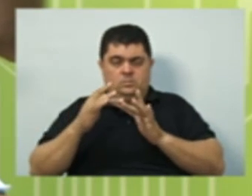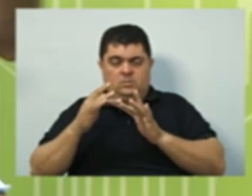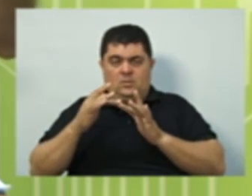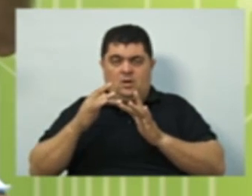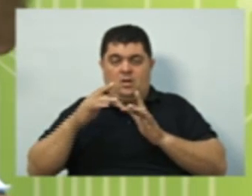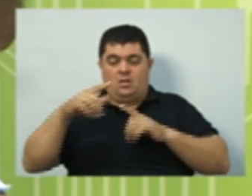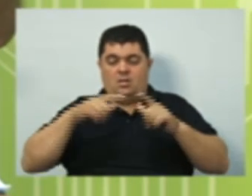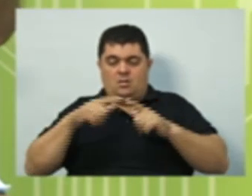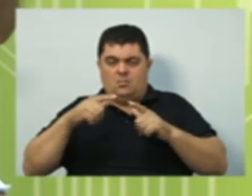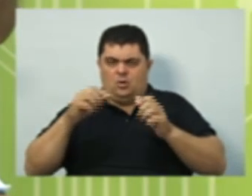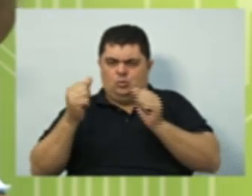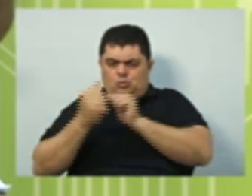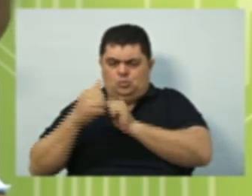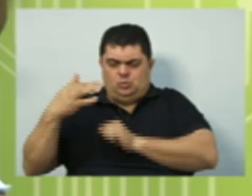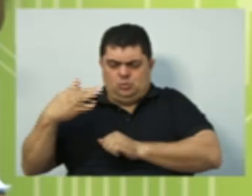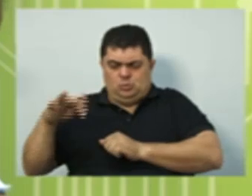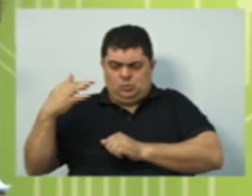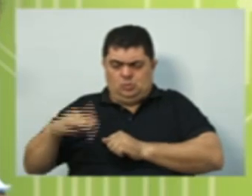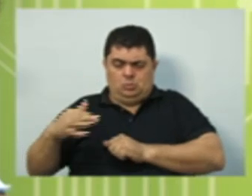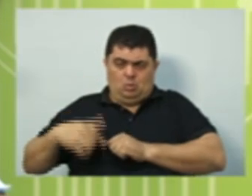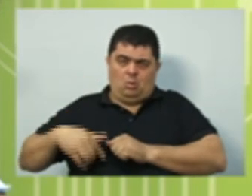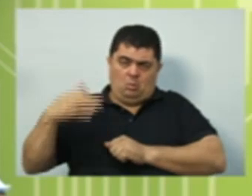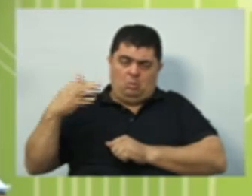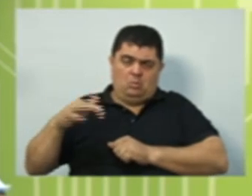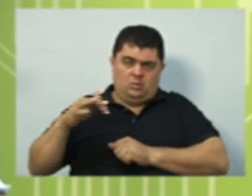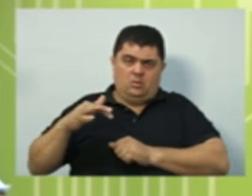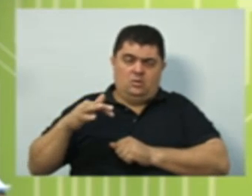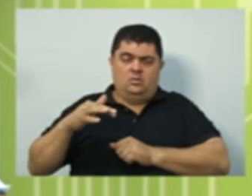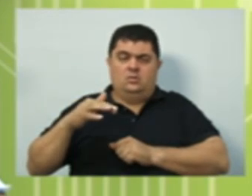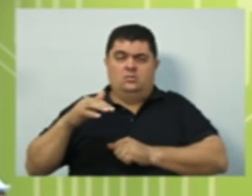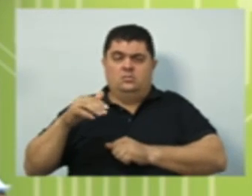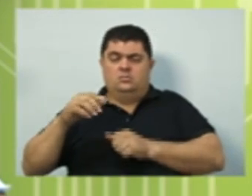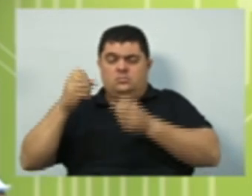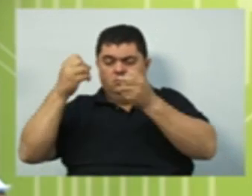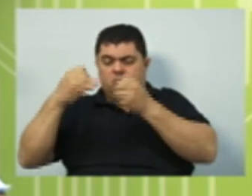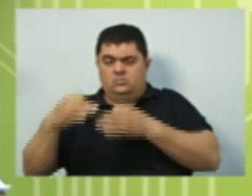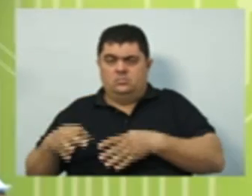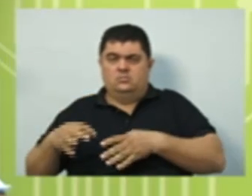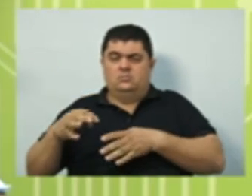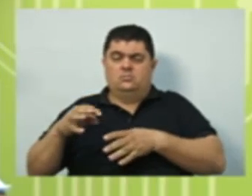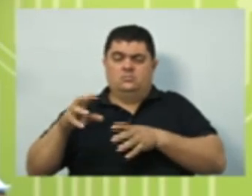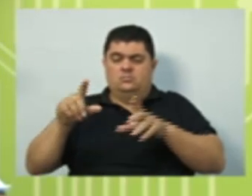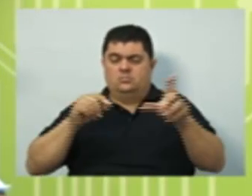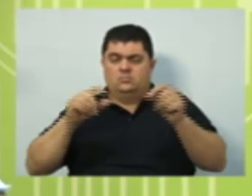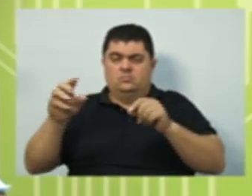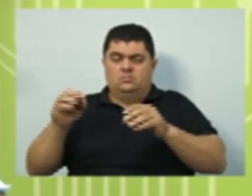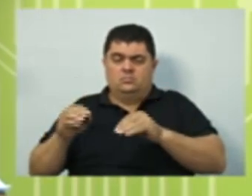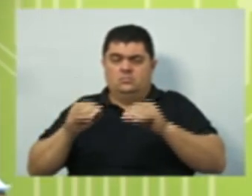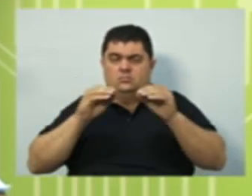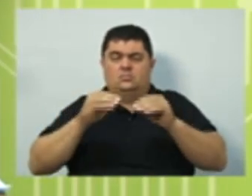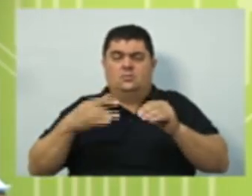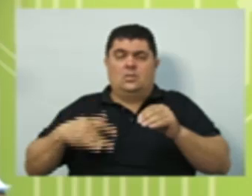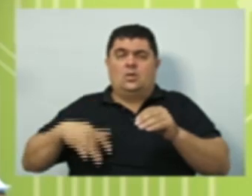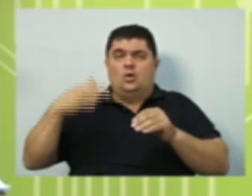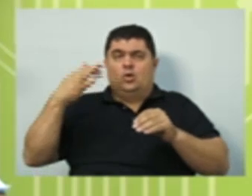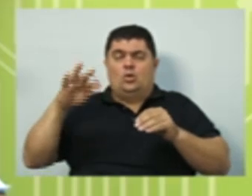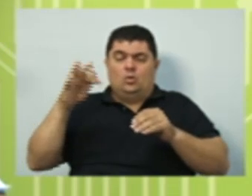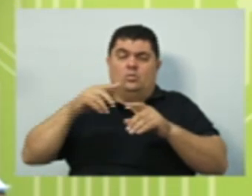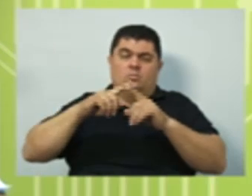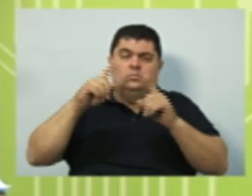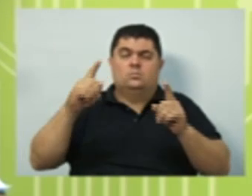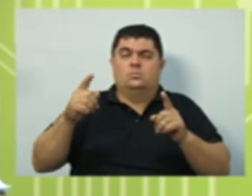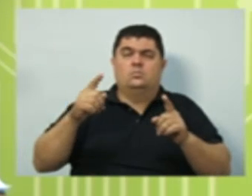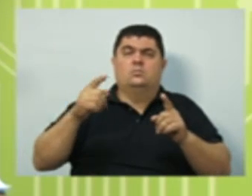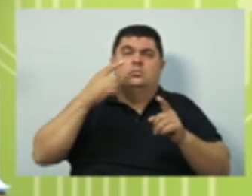dor, resgatando o seu conceito etimológico, enfatizando esse elemento. Destacamos na dor que existe dor